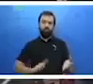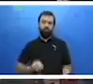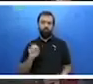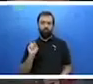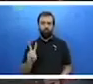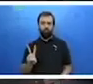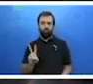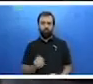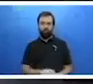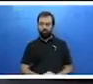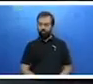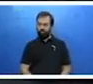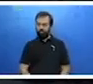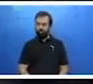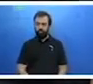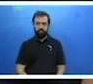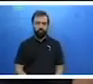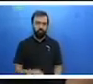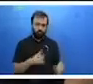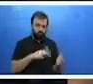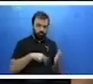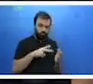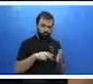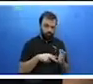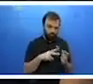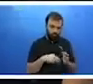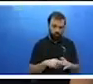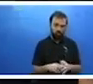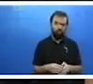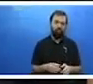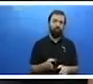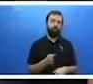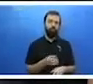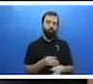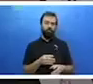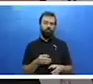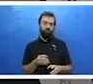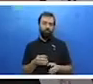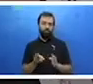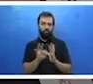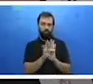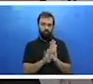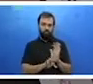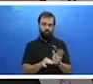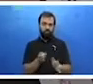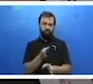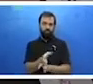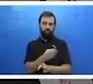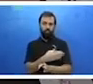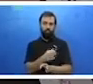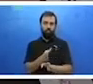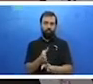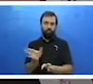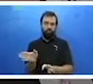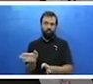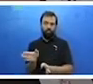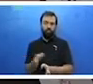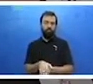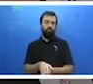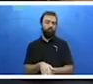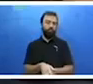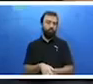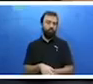Atividade 2, releia o tópico, a divisão regional também tem sua história e grife as ideias